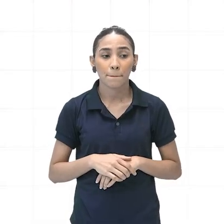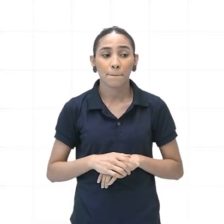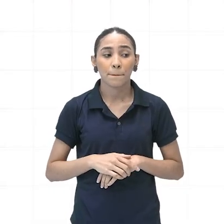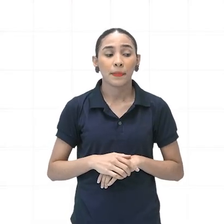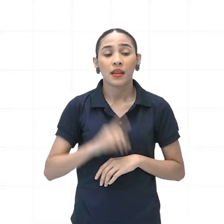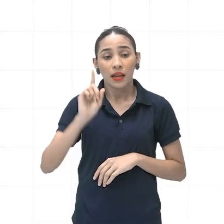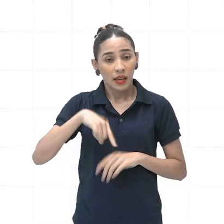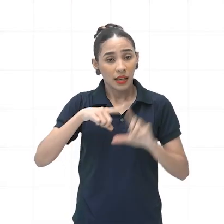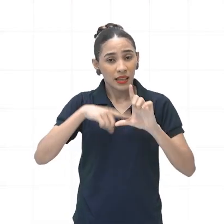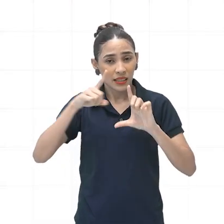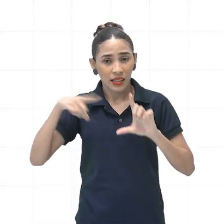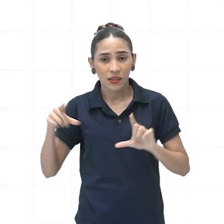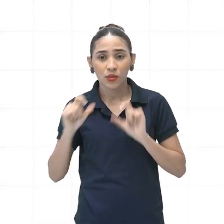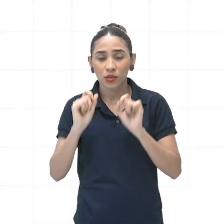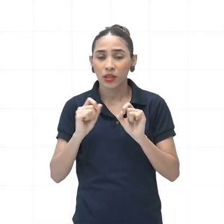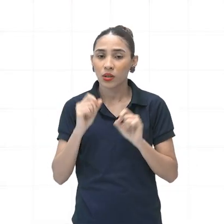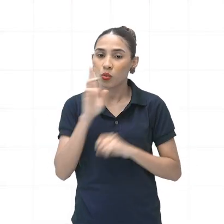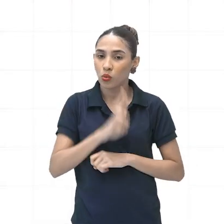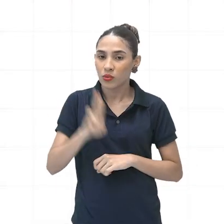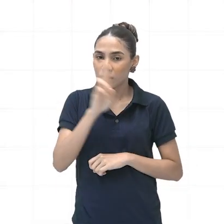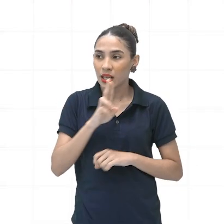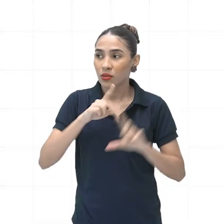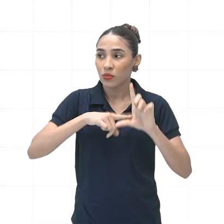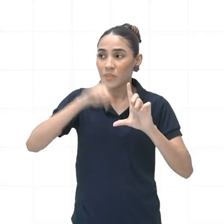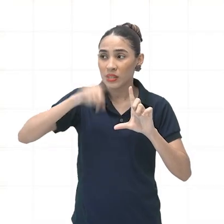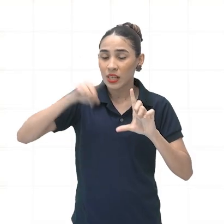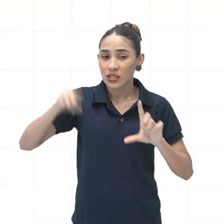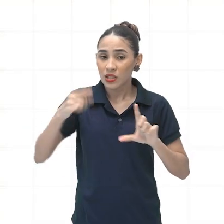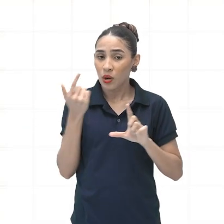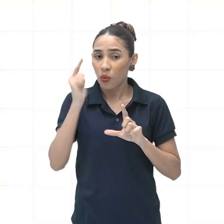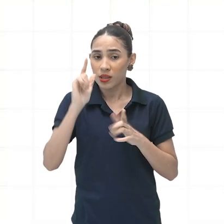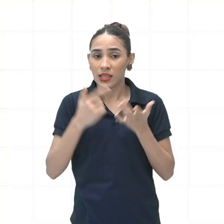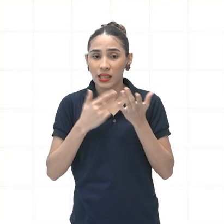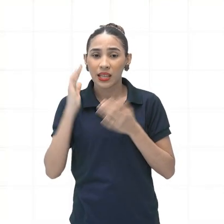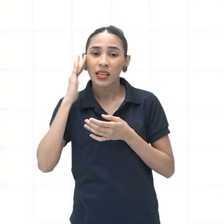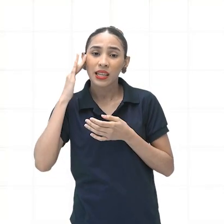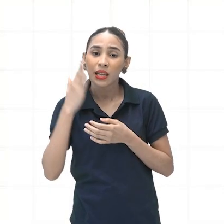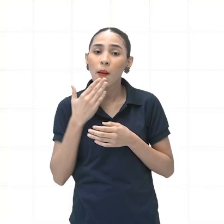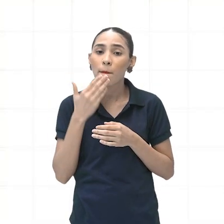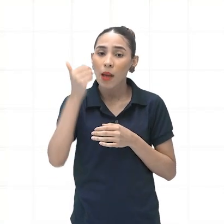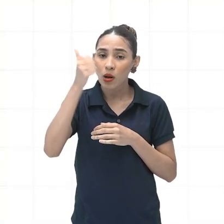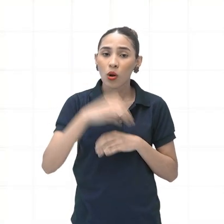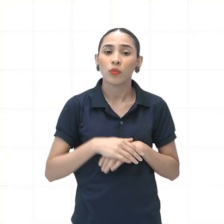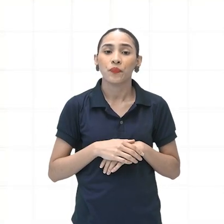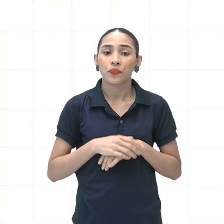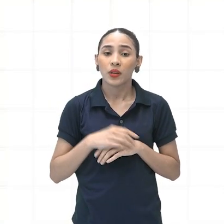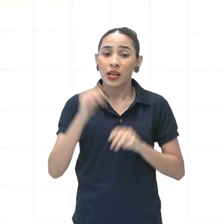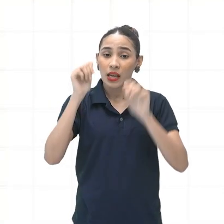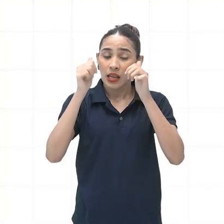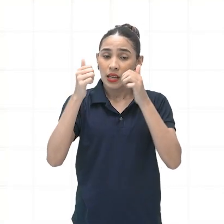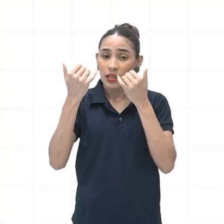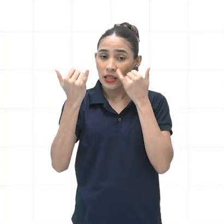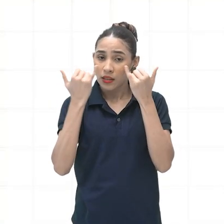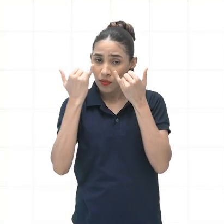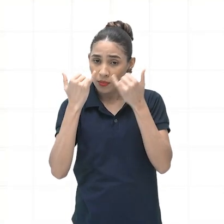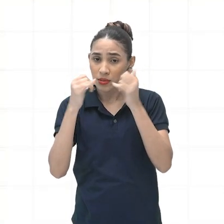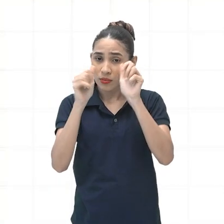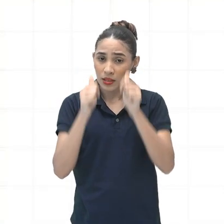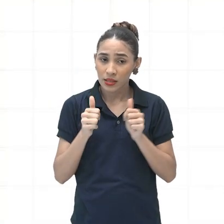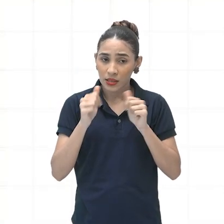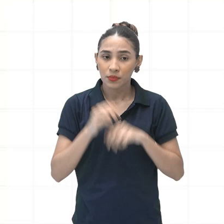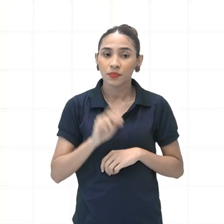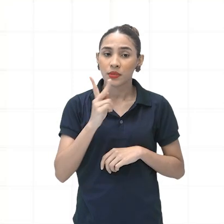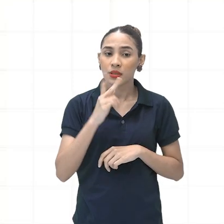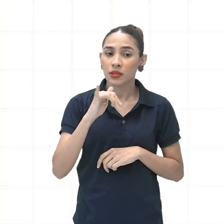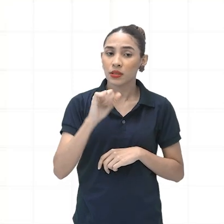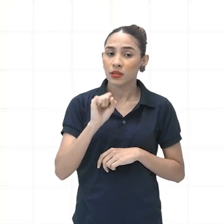Eles são gráficos bastante utilizados na estatística para entender melhor os dados que estamos analisando. No histograma,